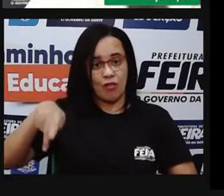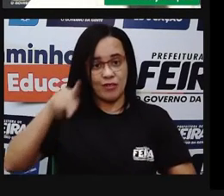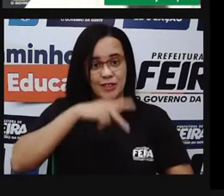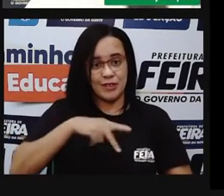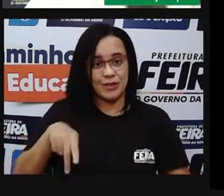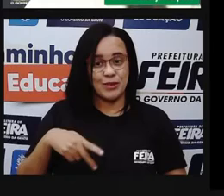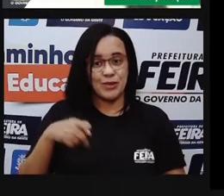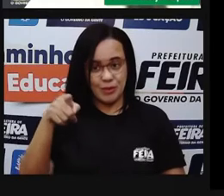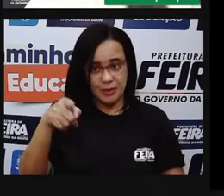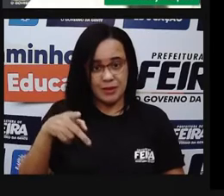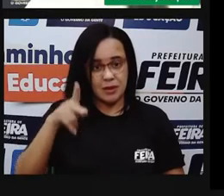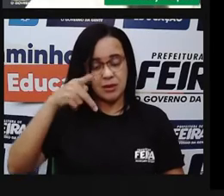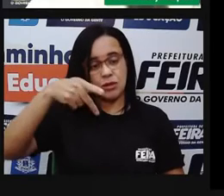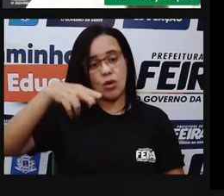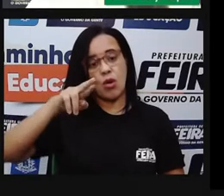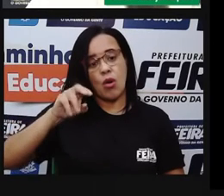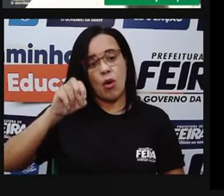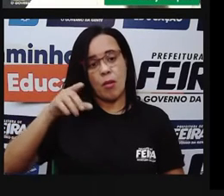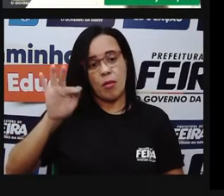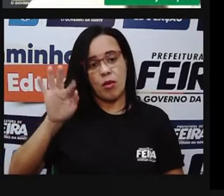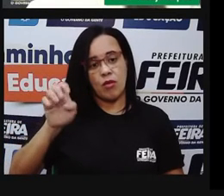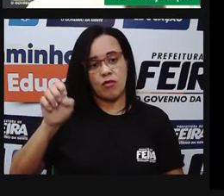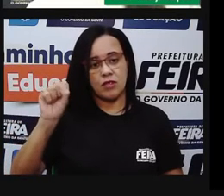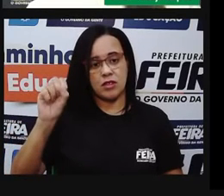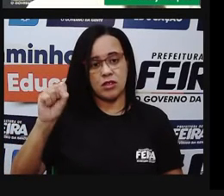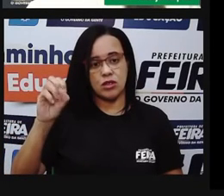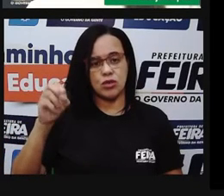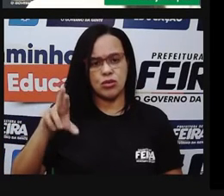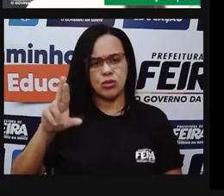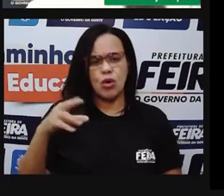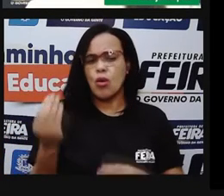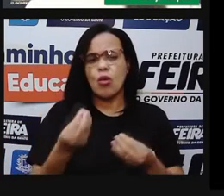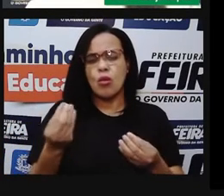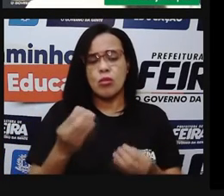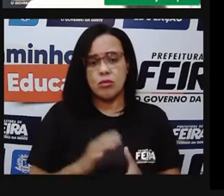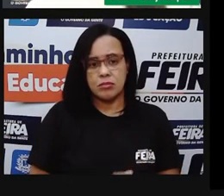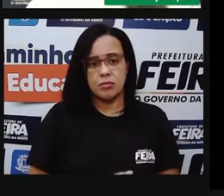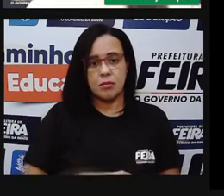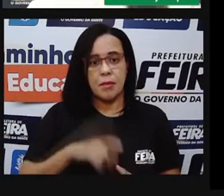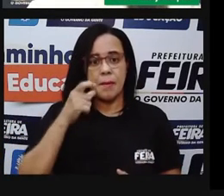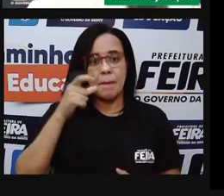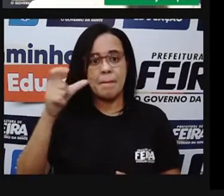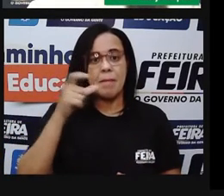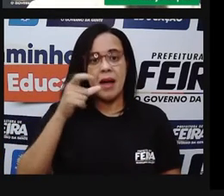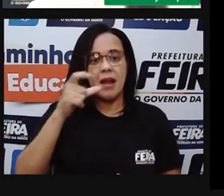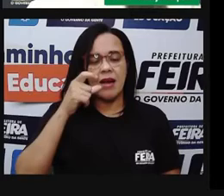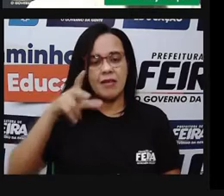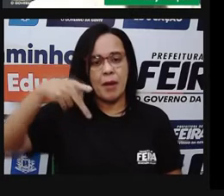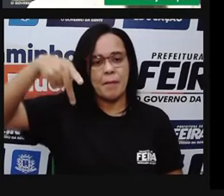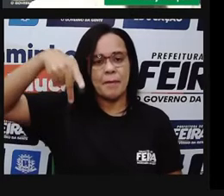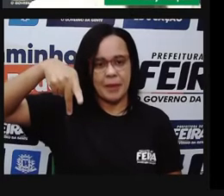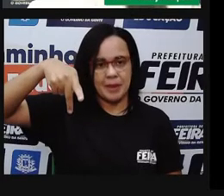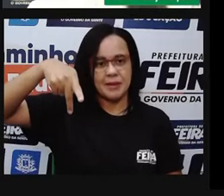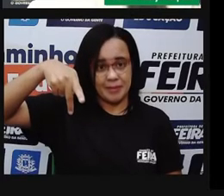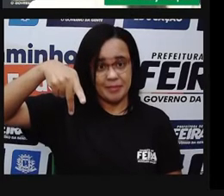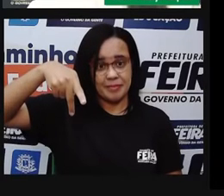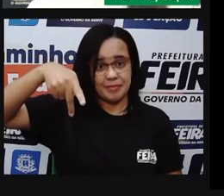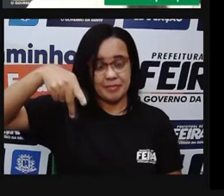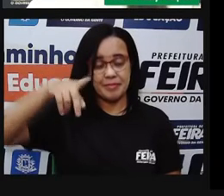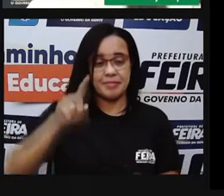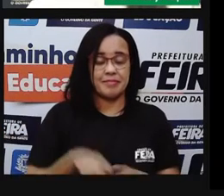Palhaçada. A gente consegue ouvir o som da letra P. A gente consegue ouvir olhar.